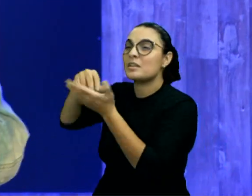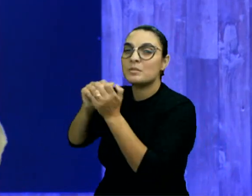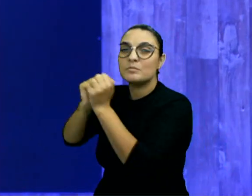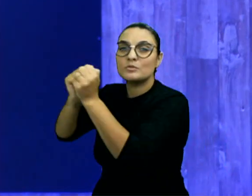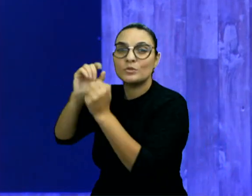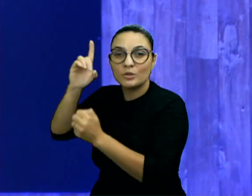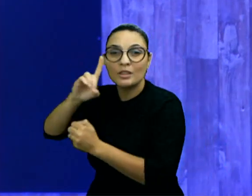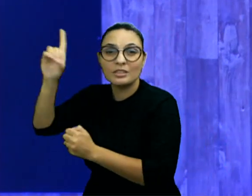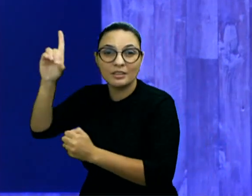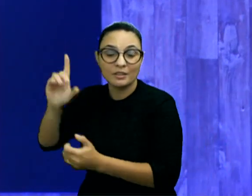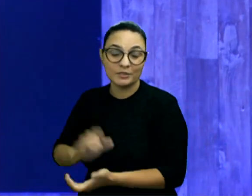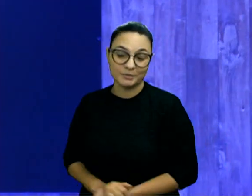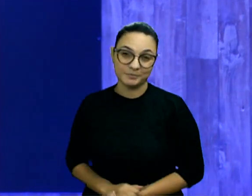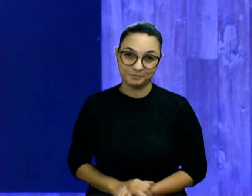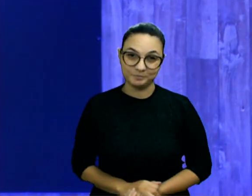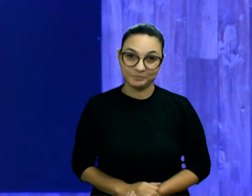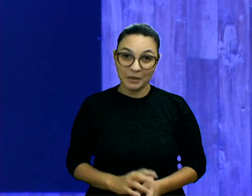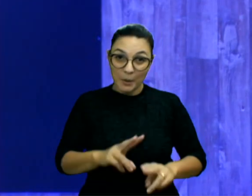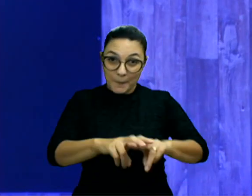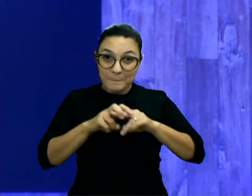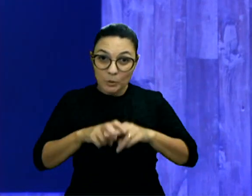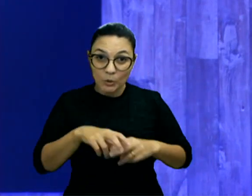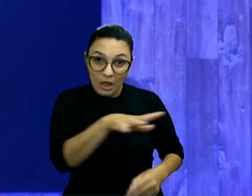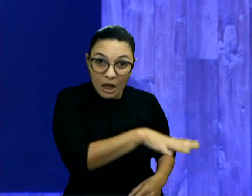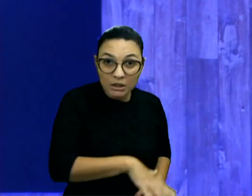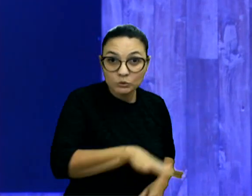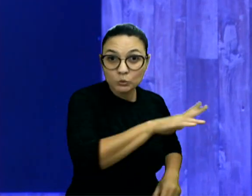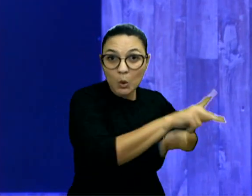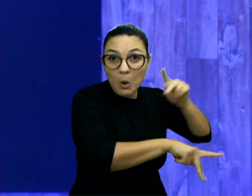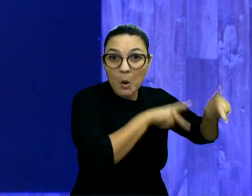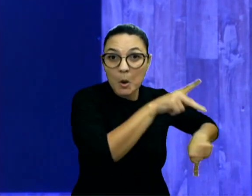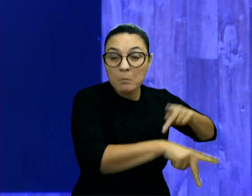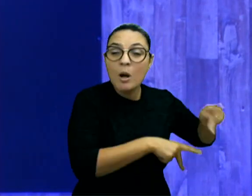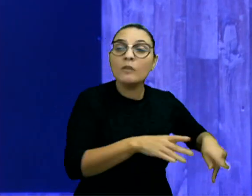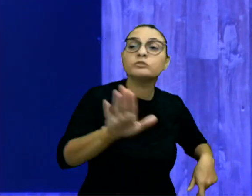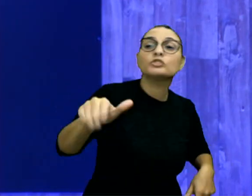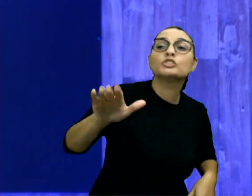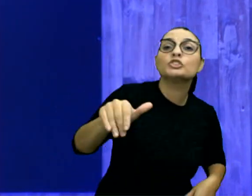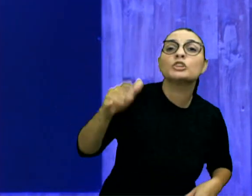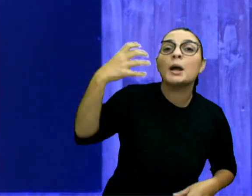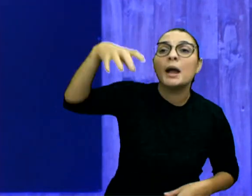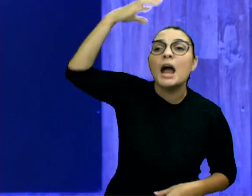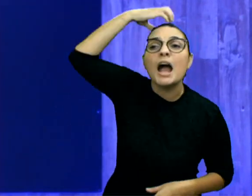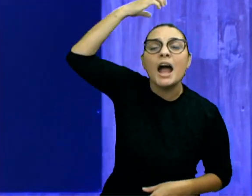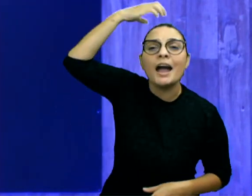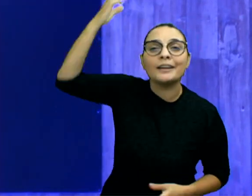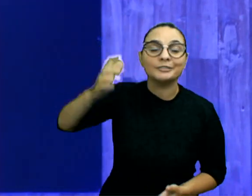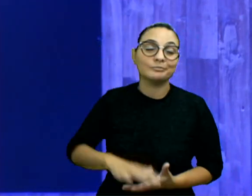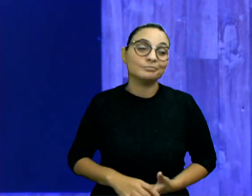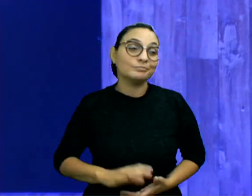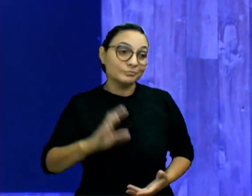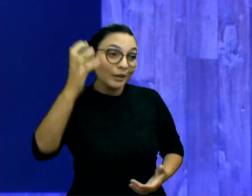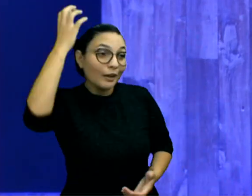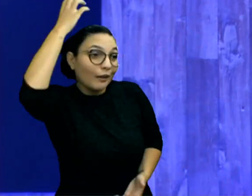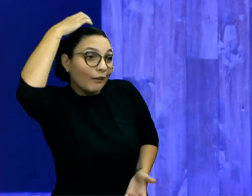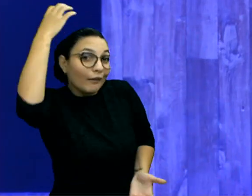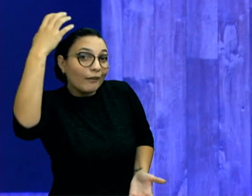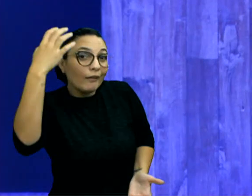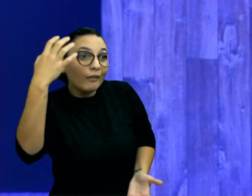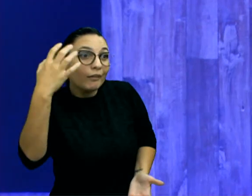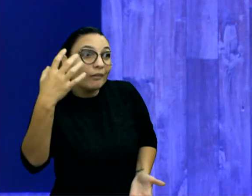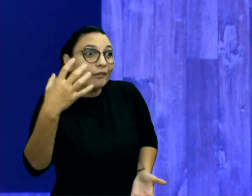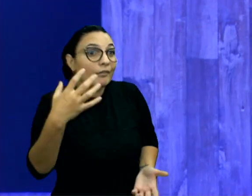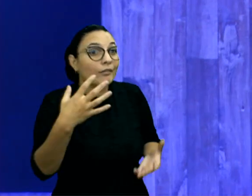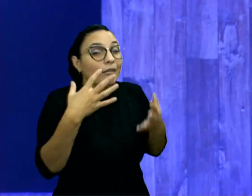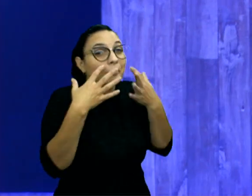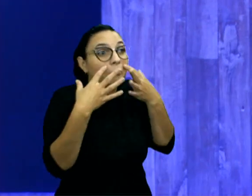homens decidem então falar com o rei. E o rei vai na onda. Por quê? Porque quem não